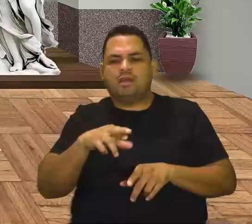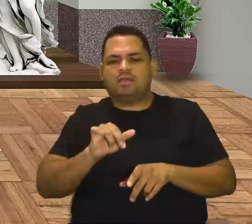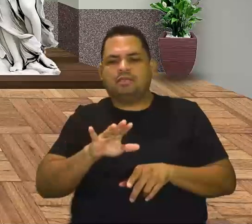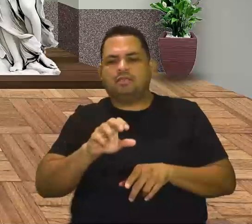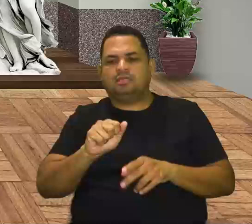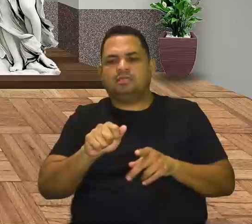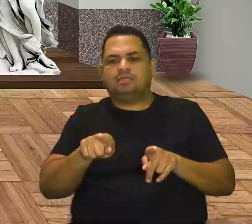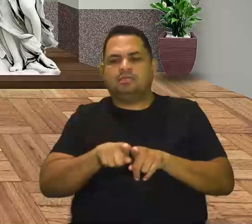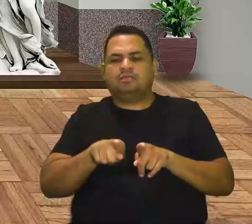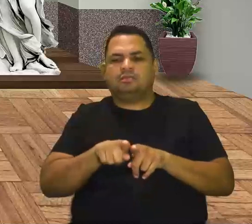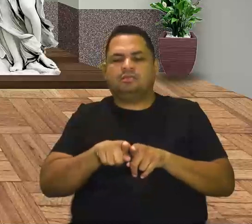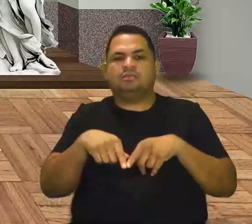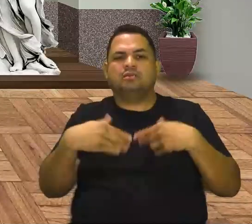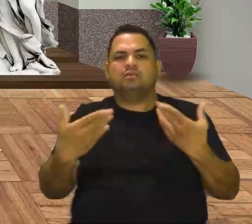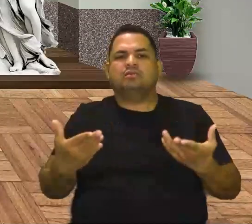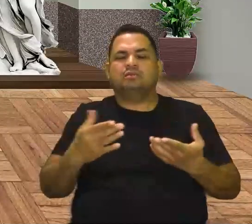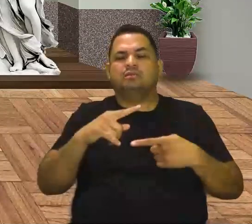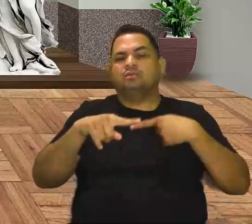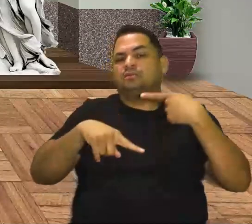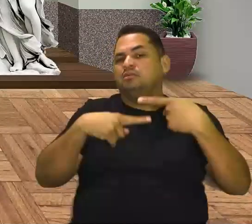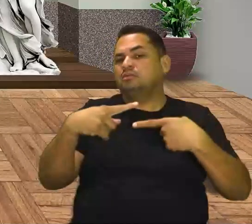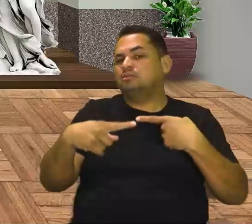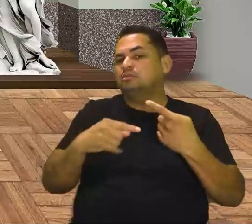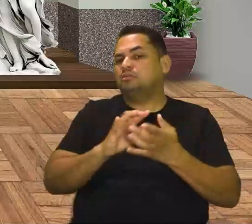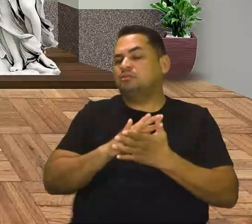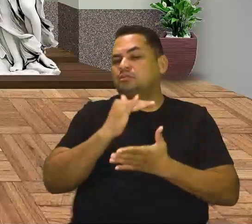população. Engraçado, depois da morte